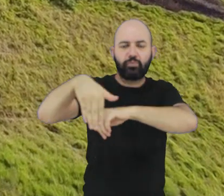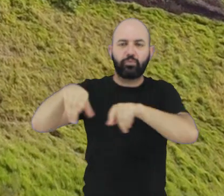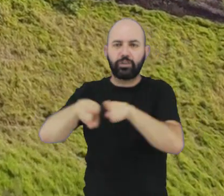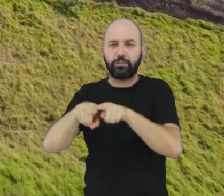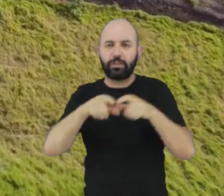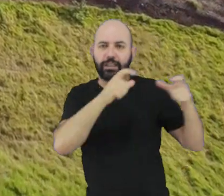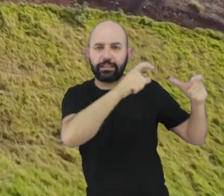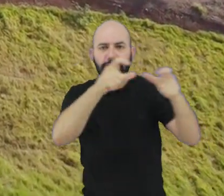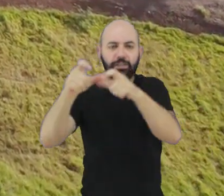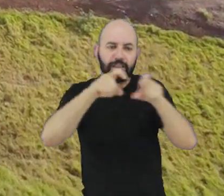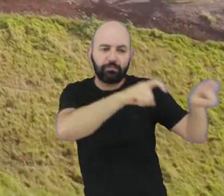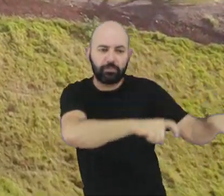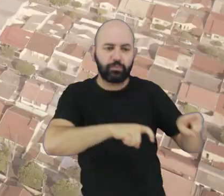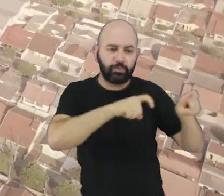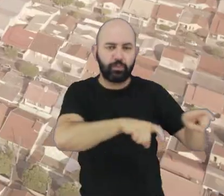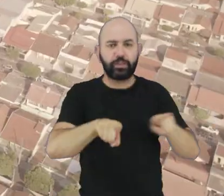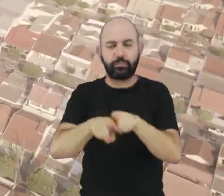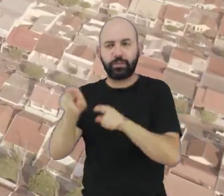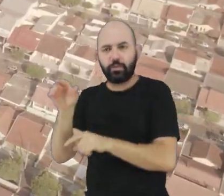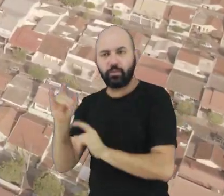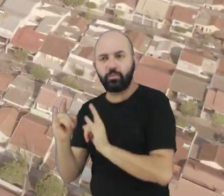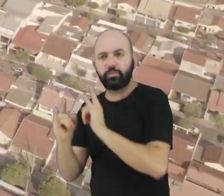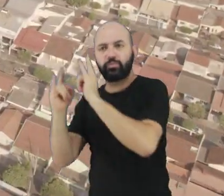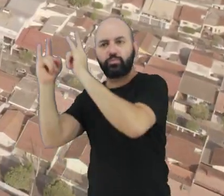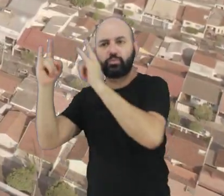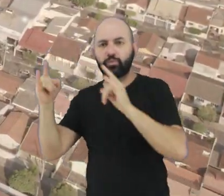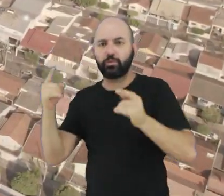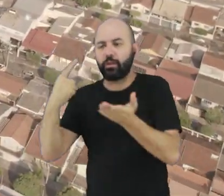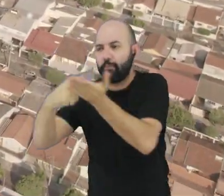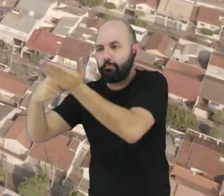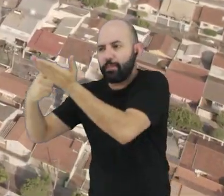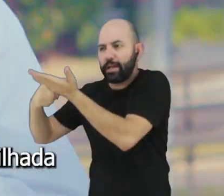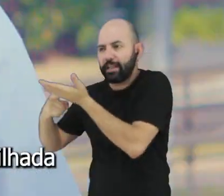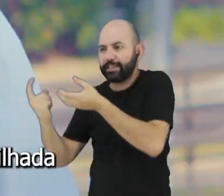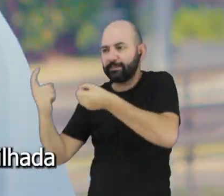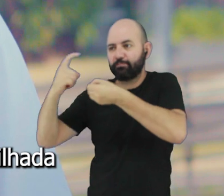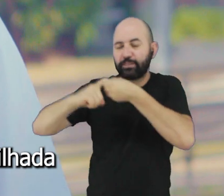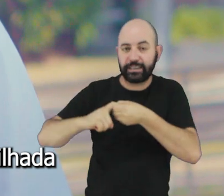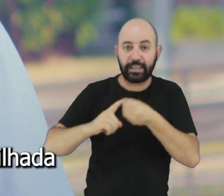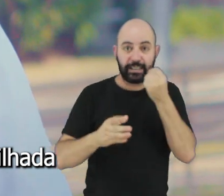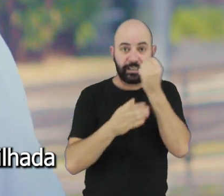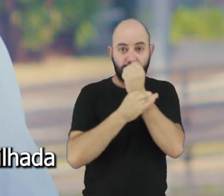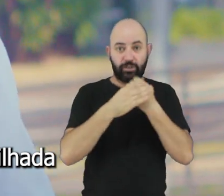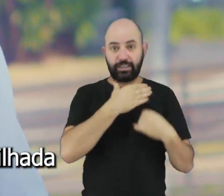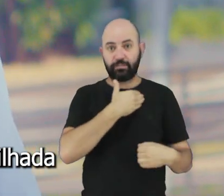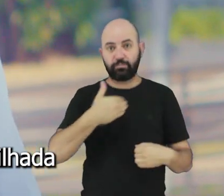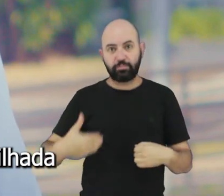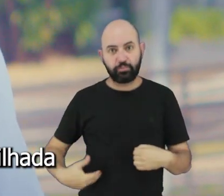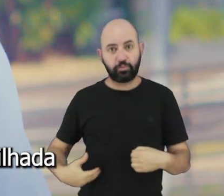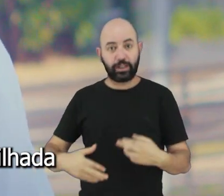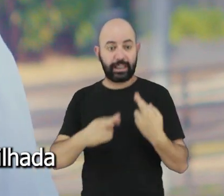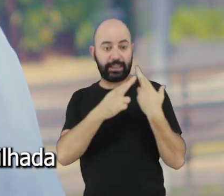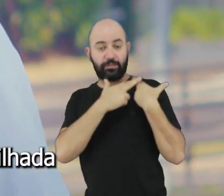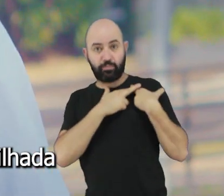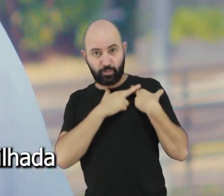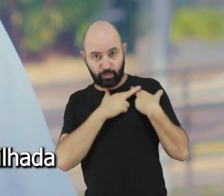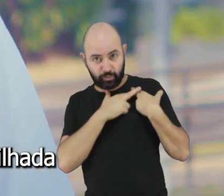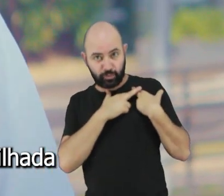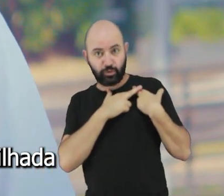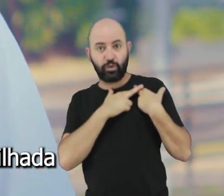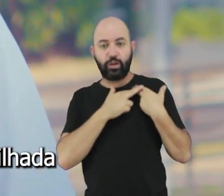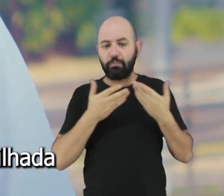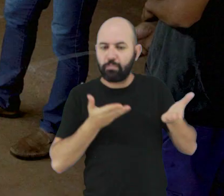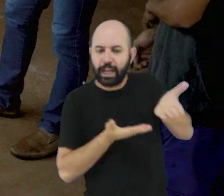e fazer parcerias com condomínios e associações de bairros. A segurança pública é uma